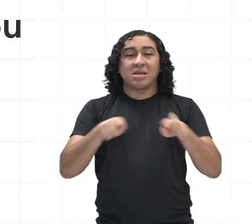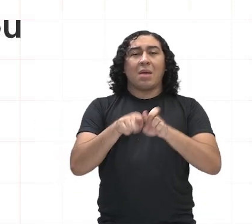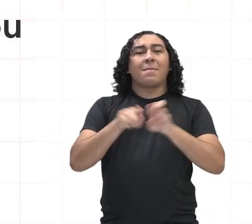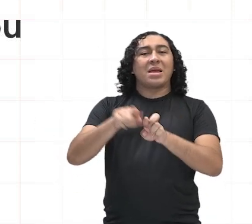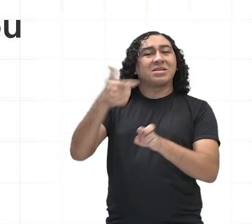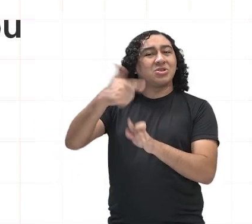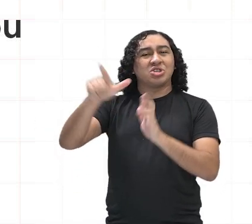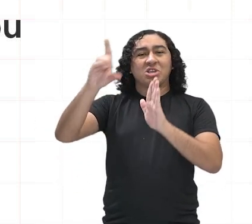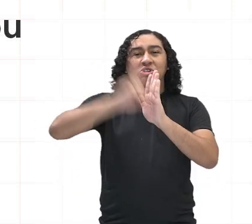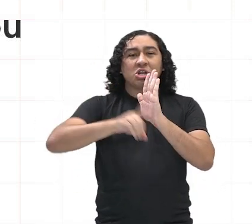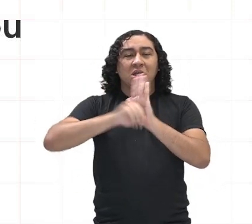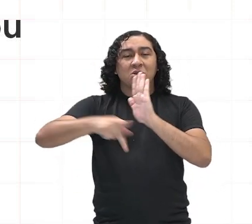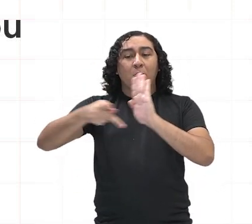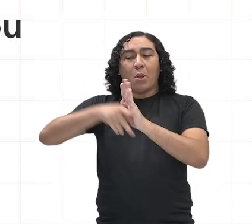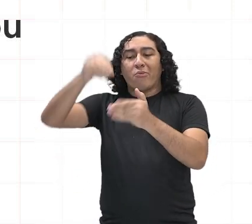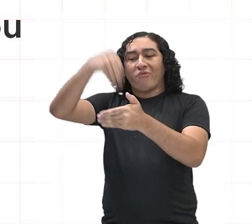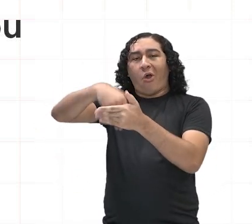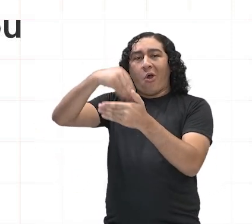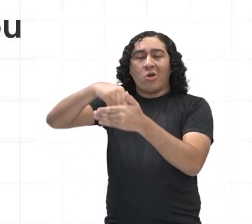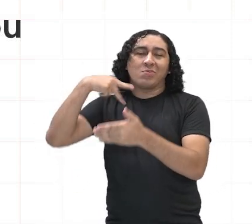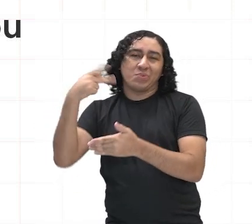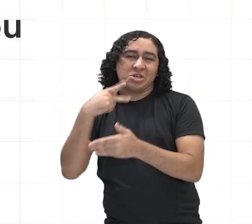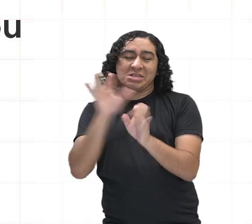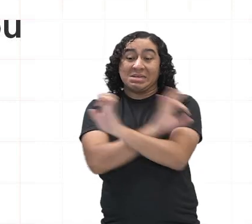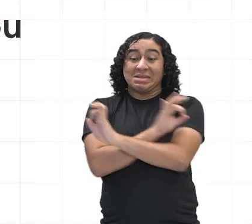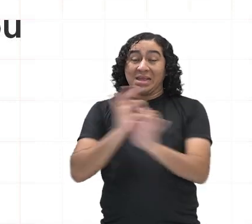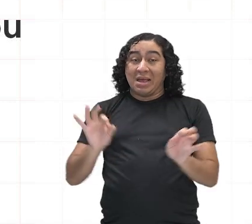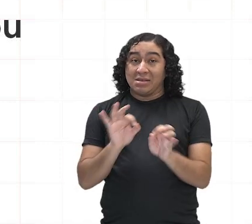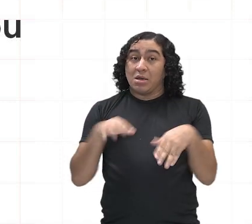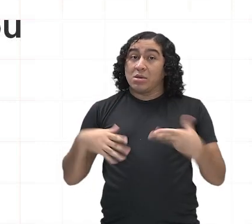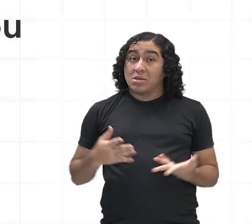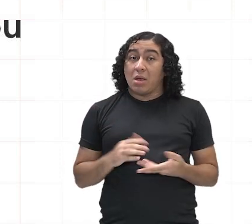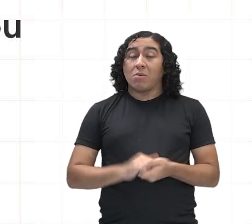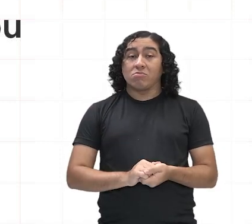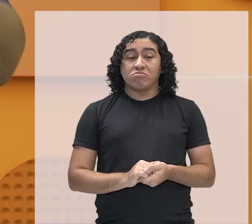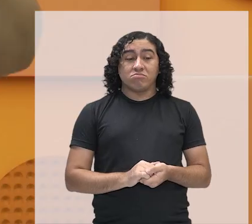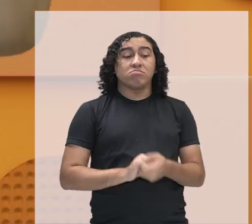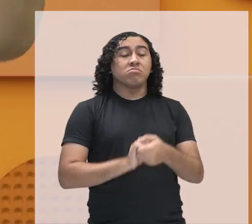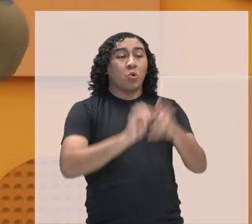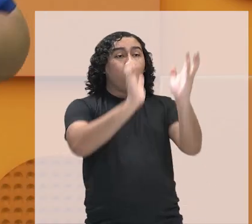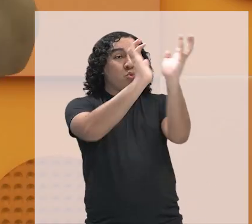participação política, tá? Então, guarda aí na tua cabecinha,